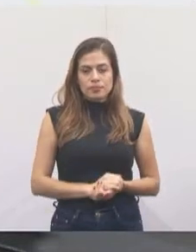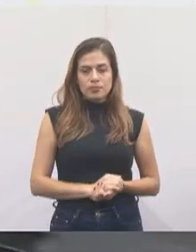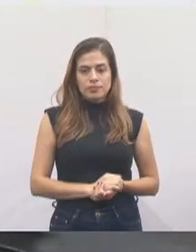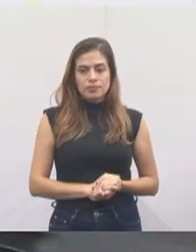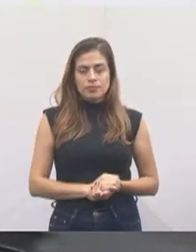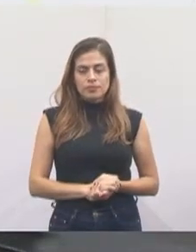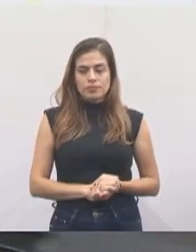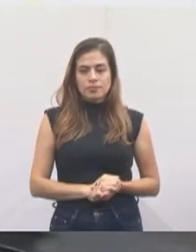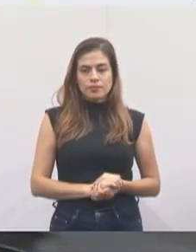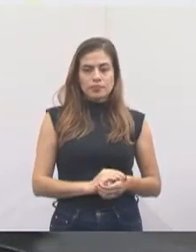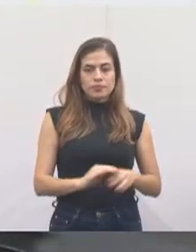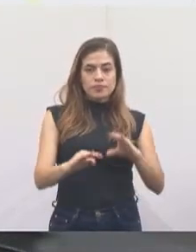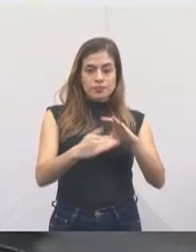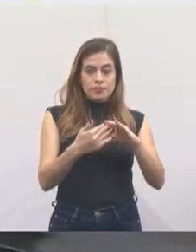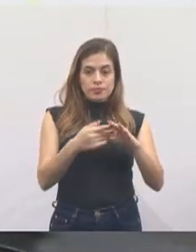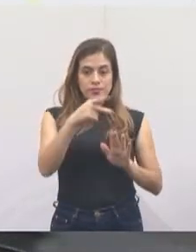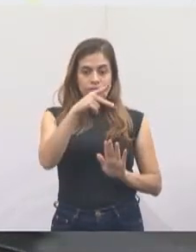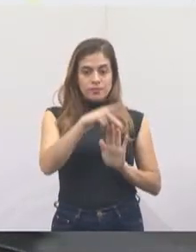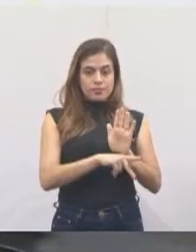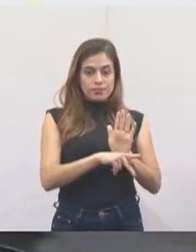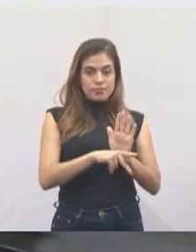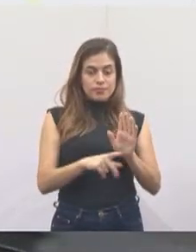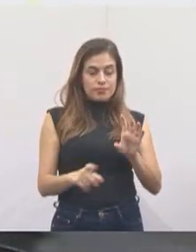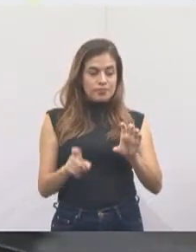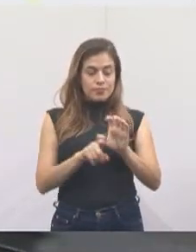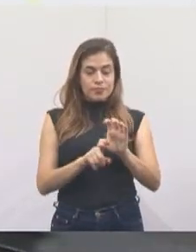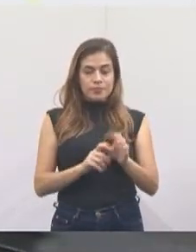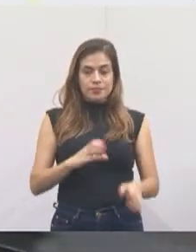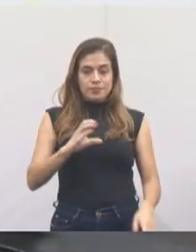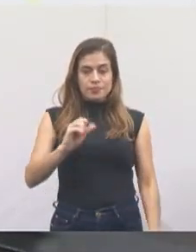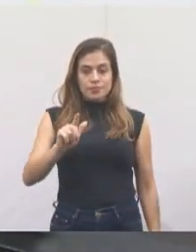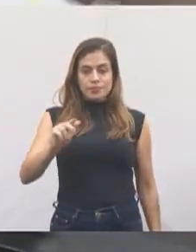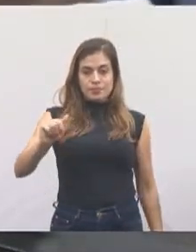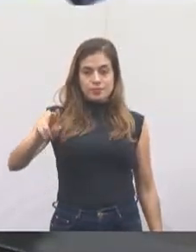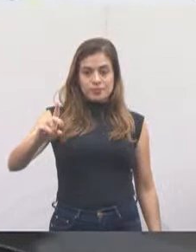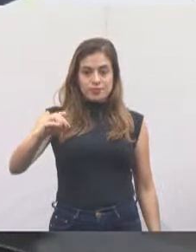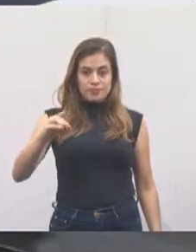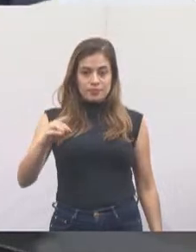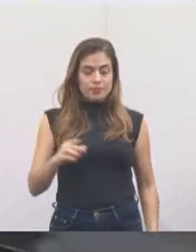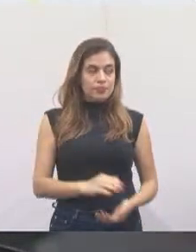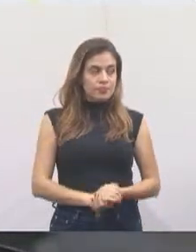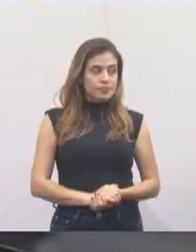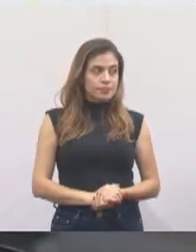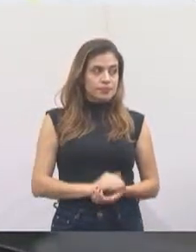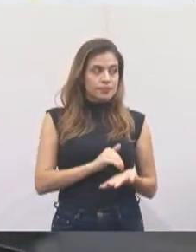enviarnos o projeto Segue anexo clud mar secretário do meio